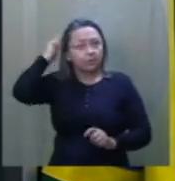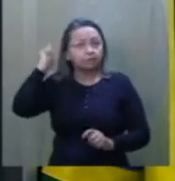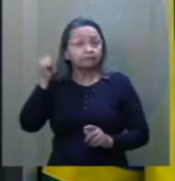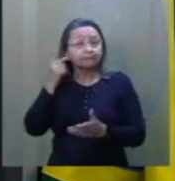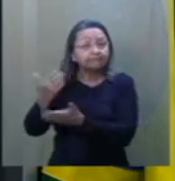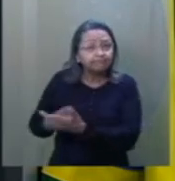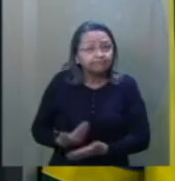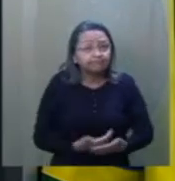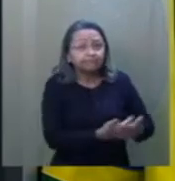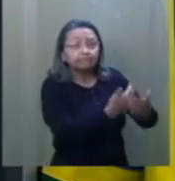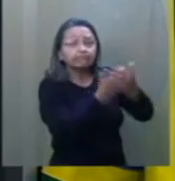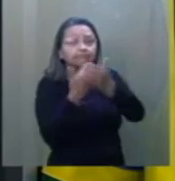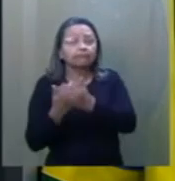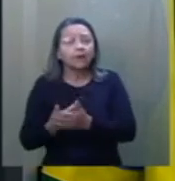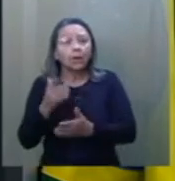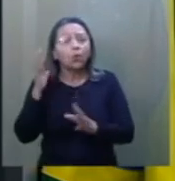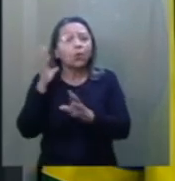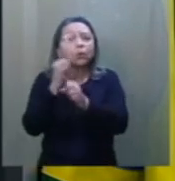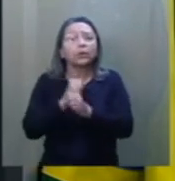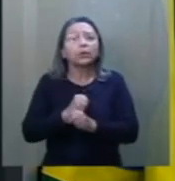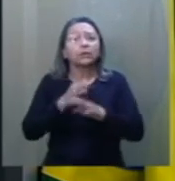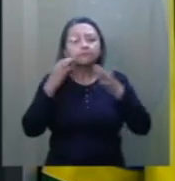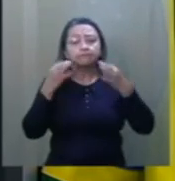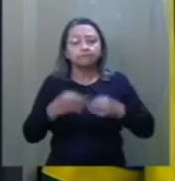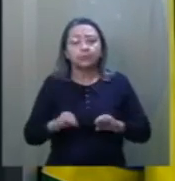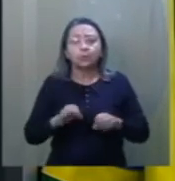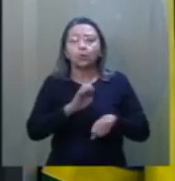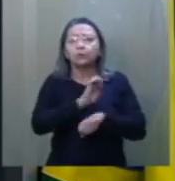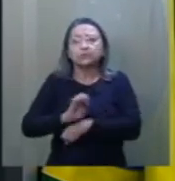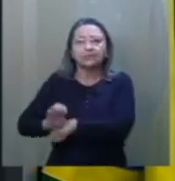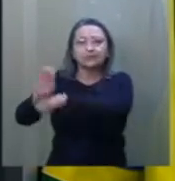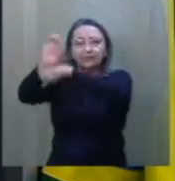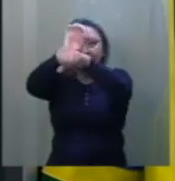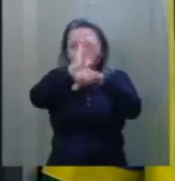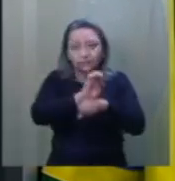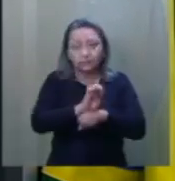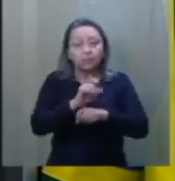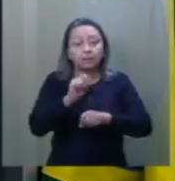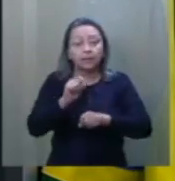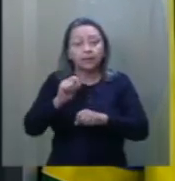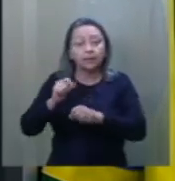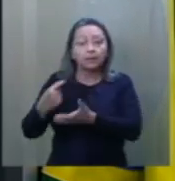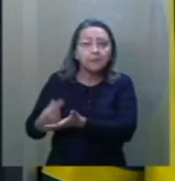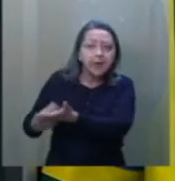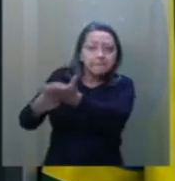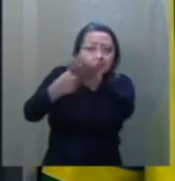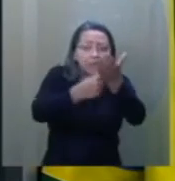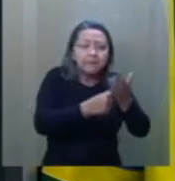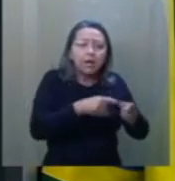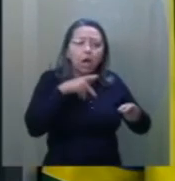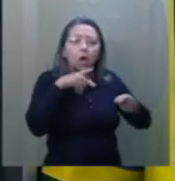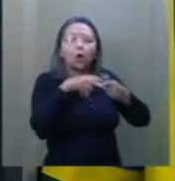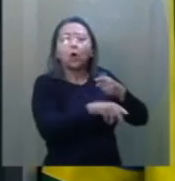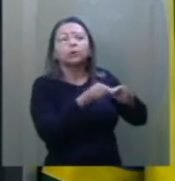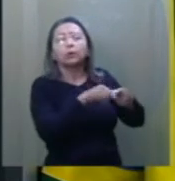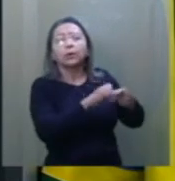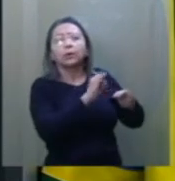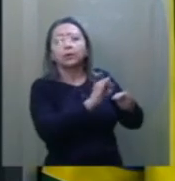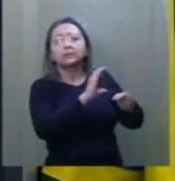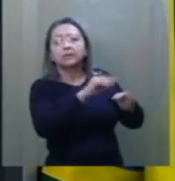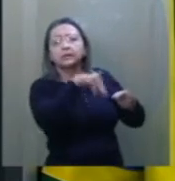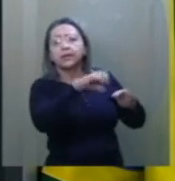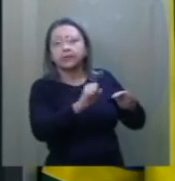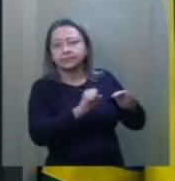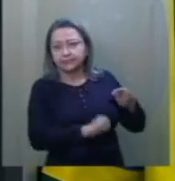um entendimento, senador Girão, com os estados para cortar o ICMS, o Imposto